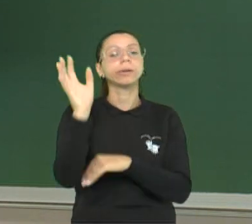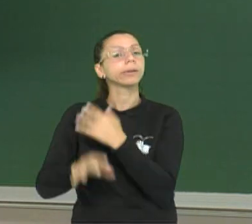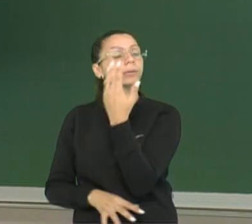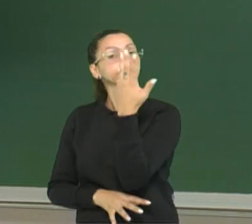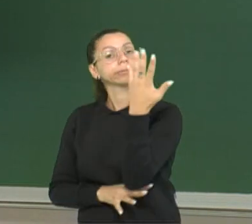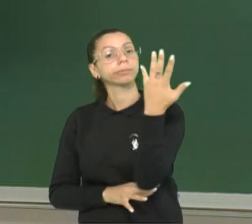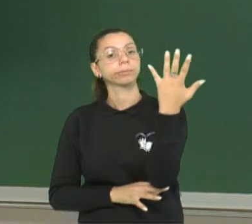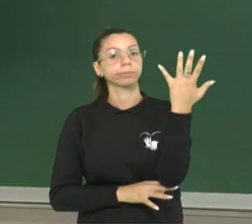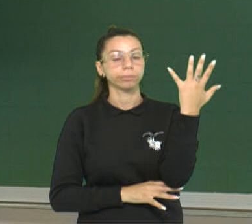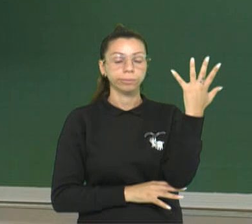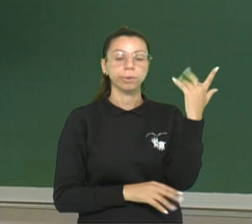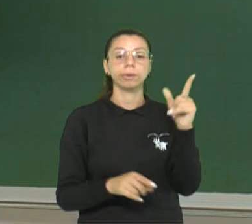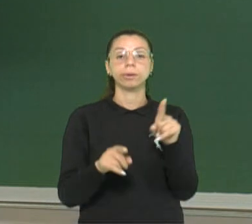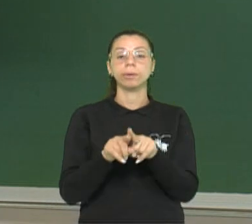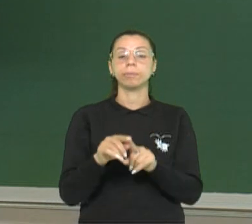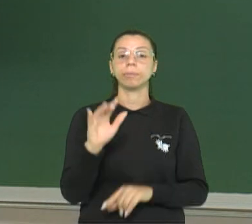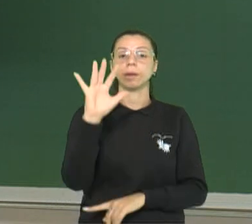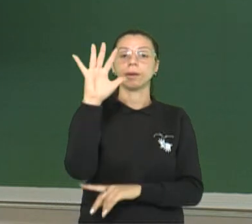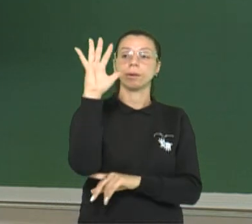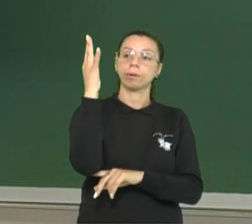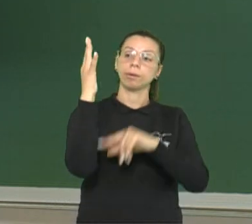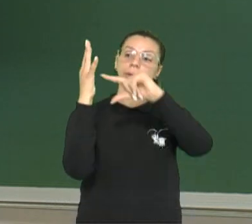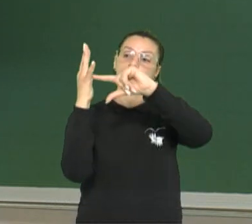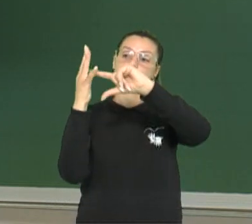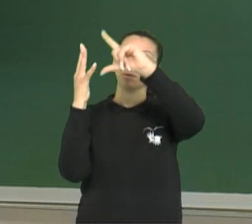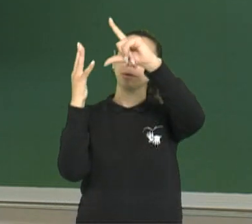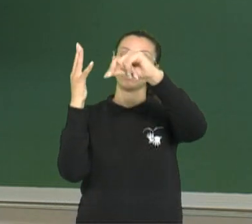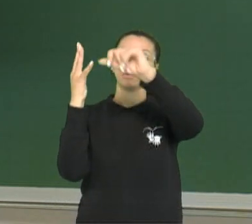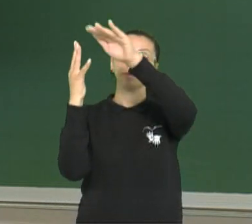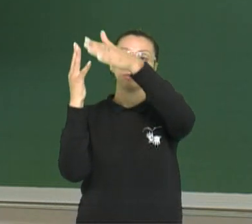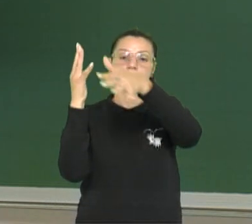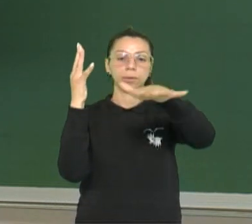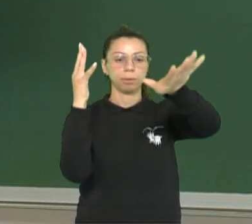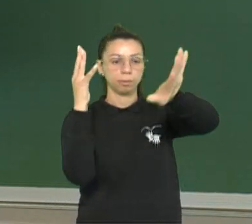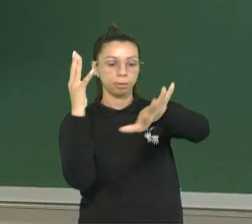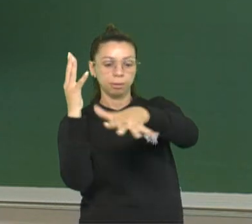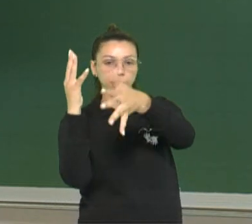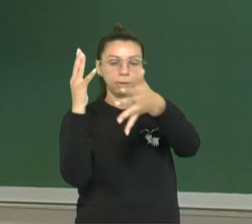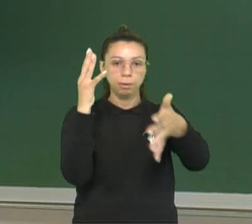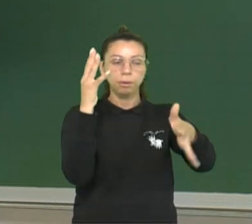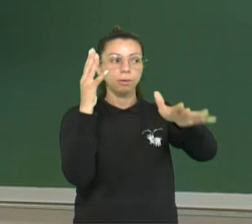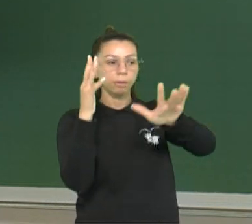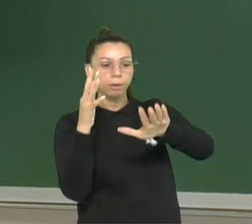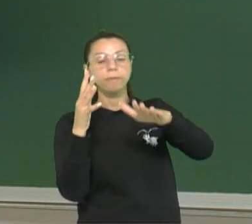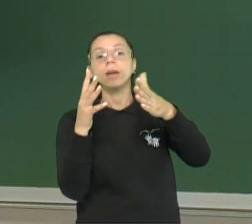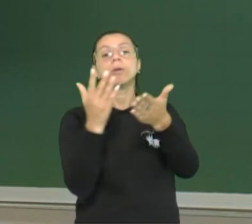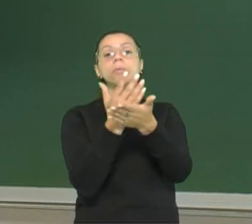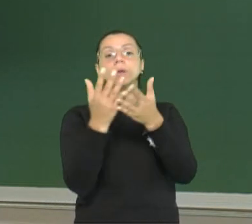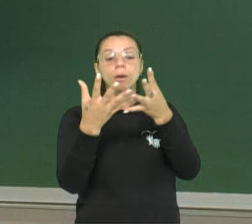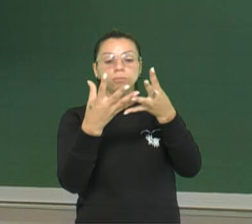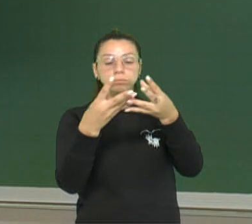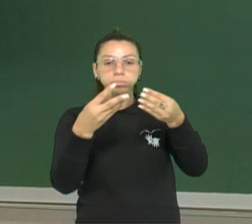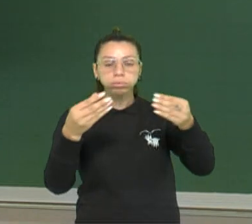plantas, nós vamos ter as folhas que vão cair sobre o solo e que vão entrar em decomposição, formando este